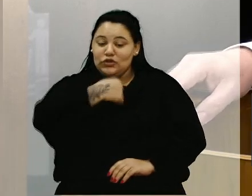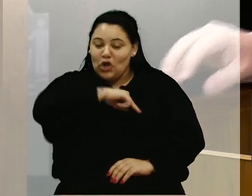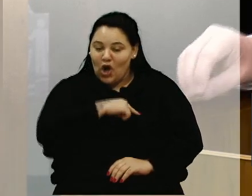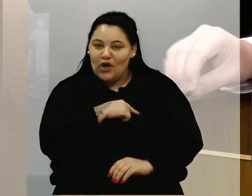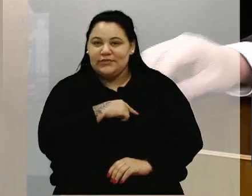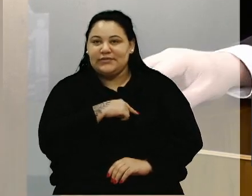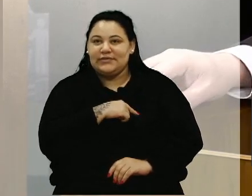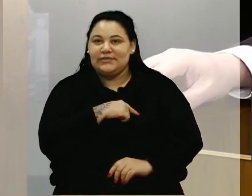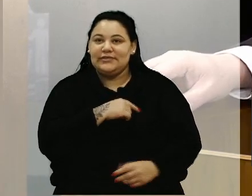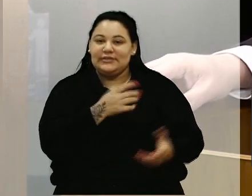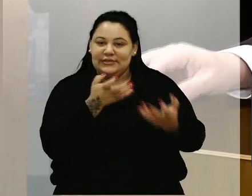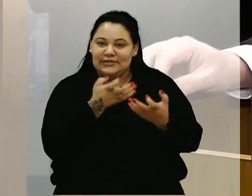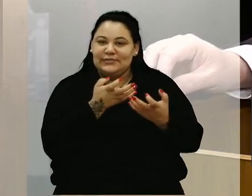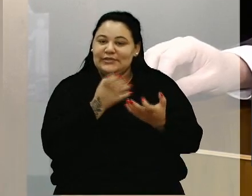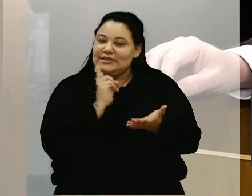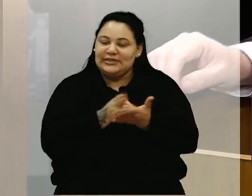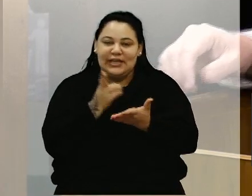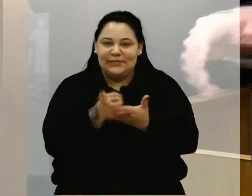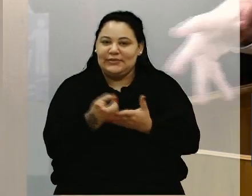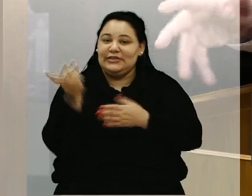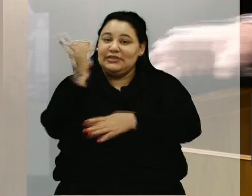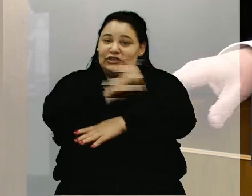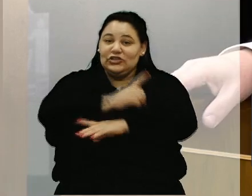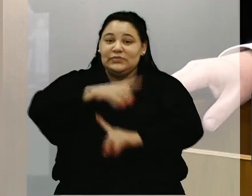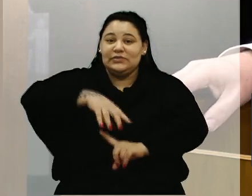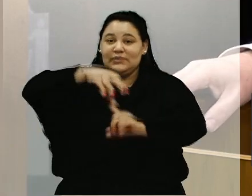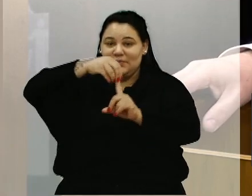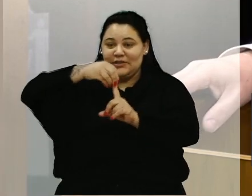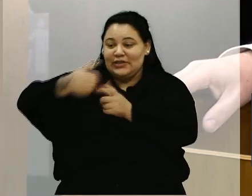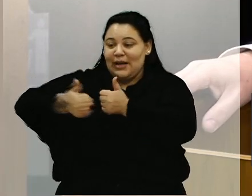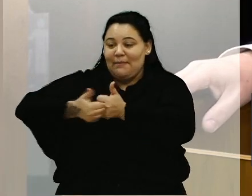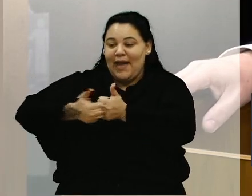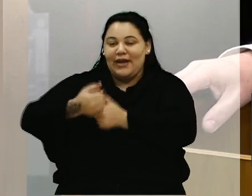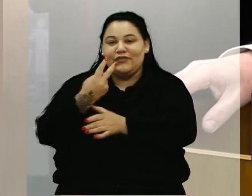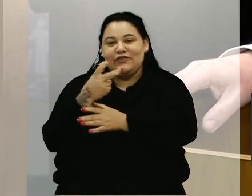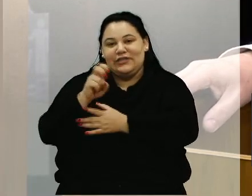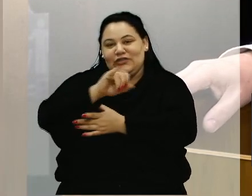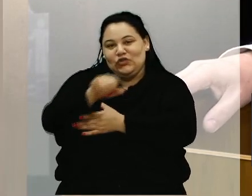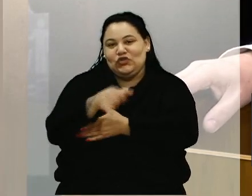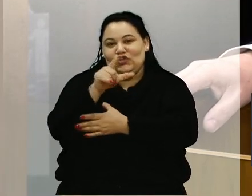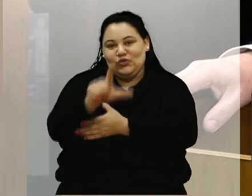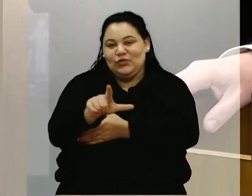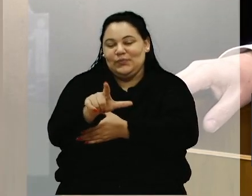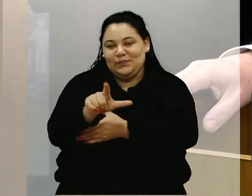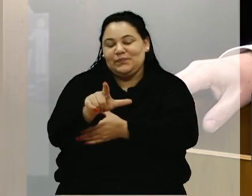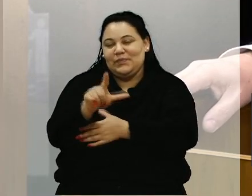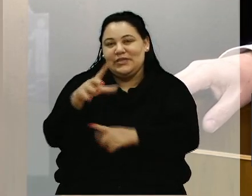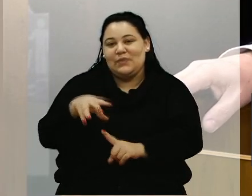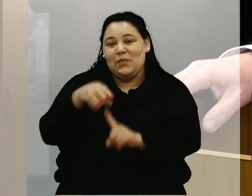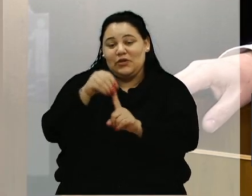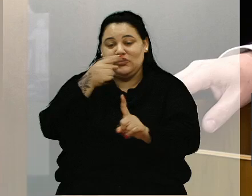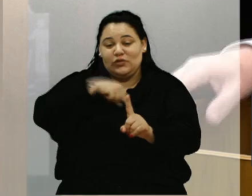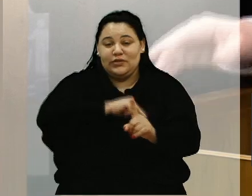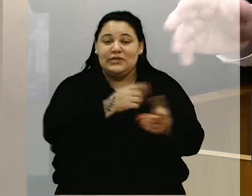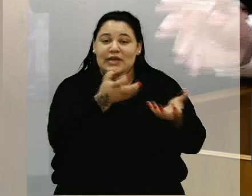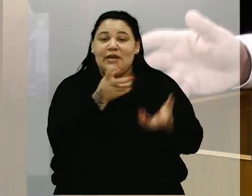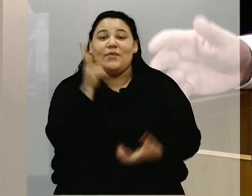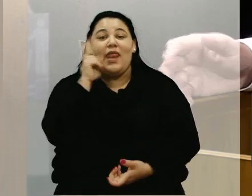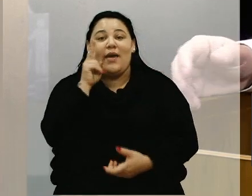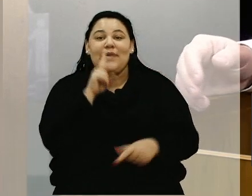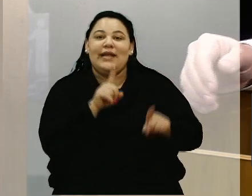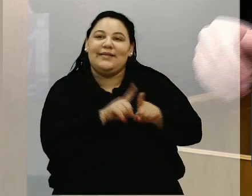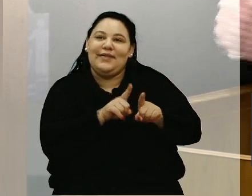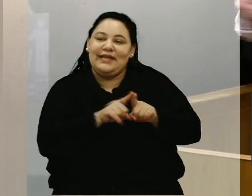sempre, nestas datas, principalmente quando se aproxima do 25 de julho, né, lembrar, né,